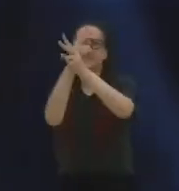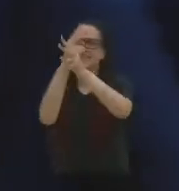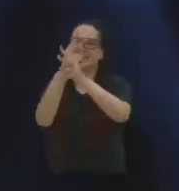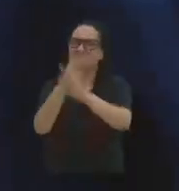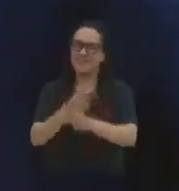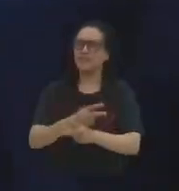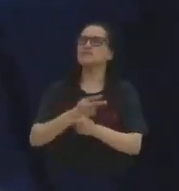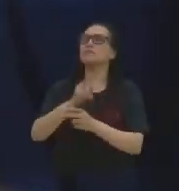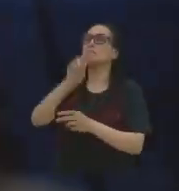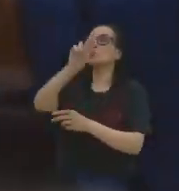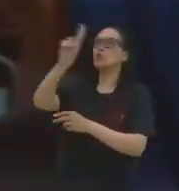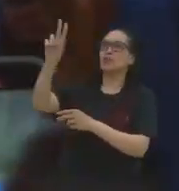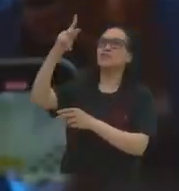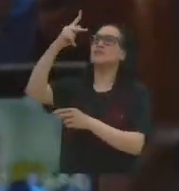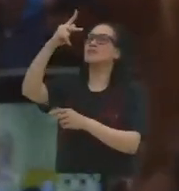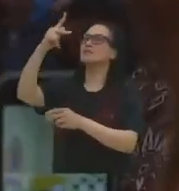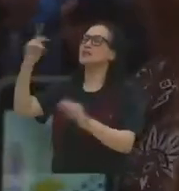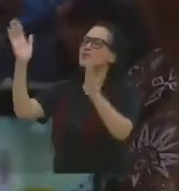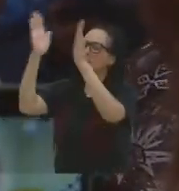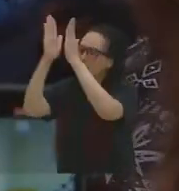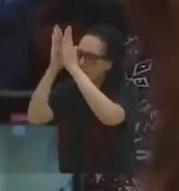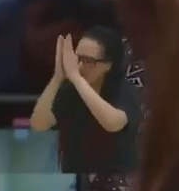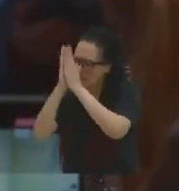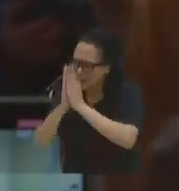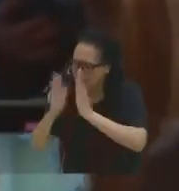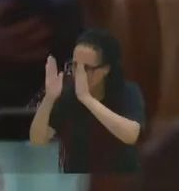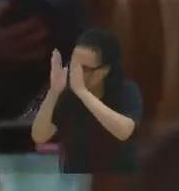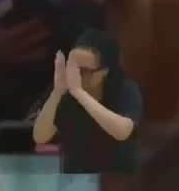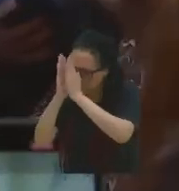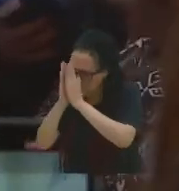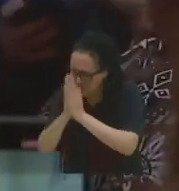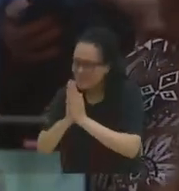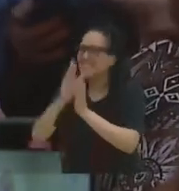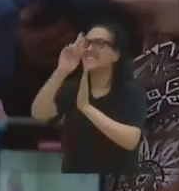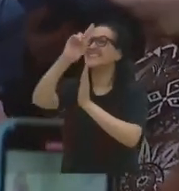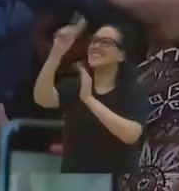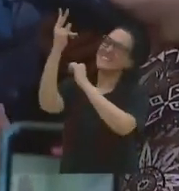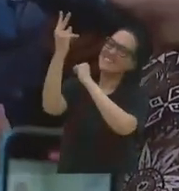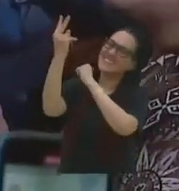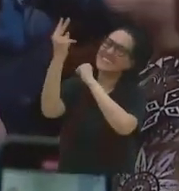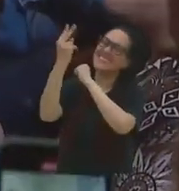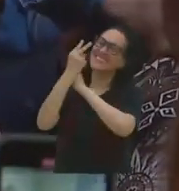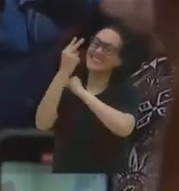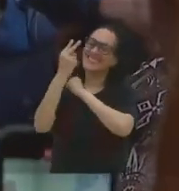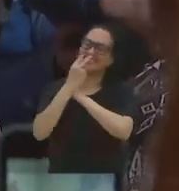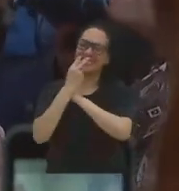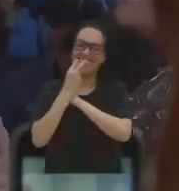eu clamarei, ele me guardará.